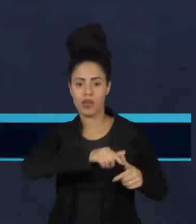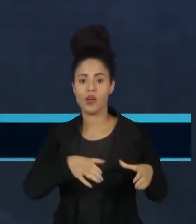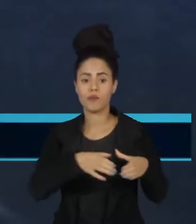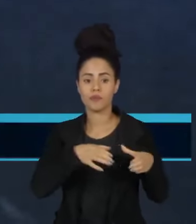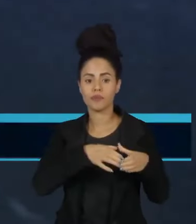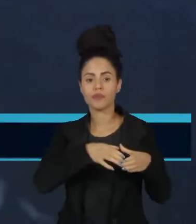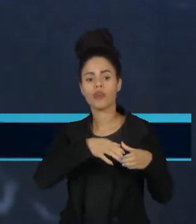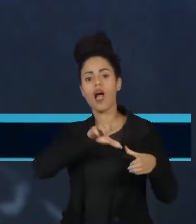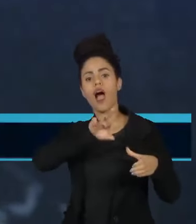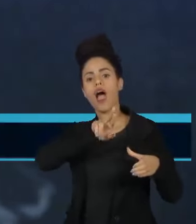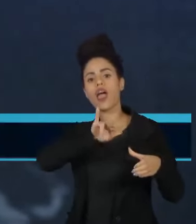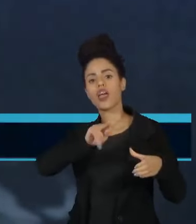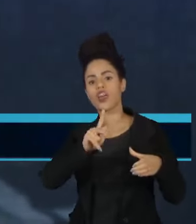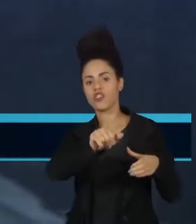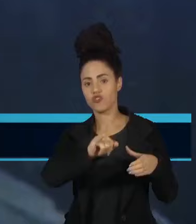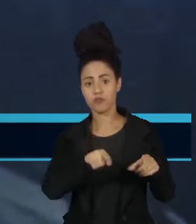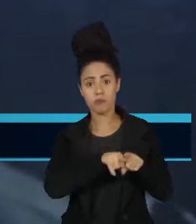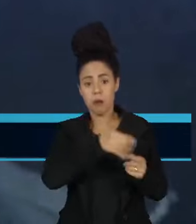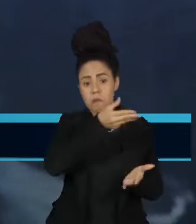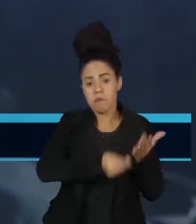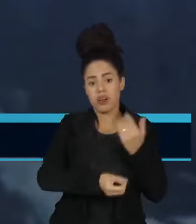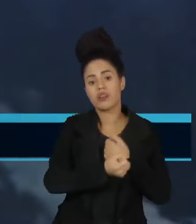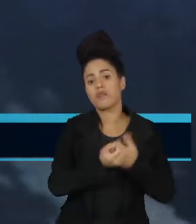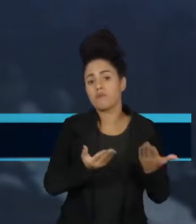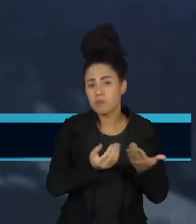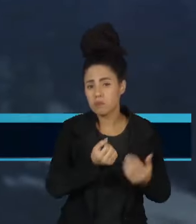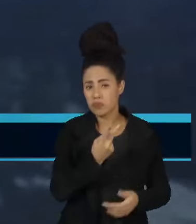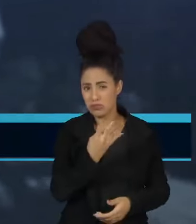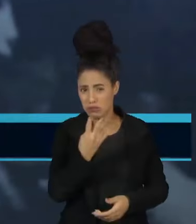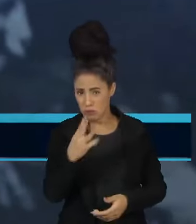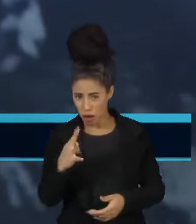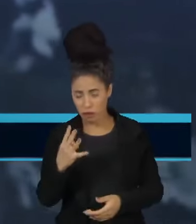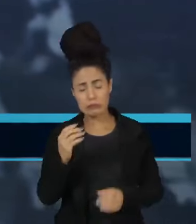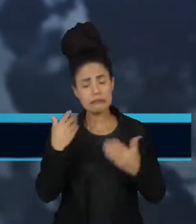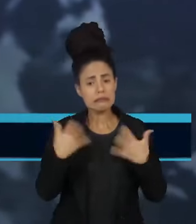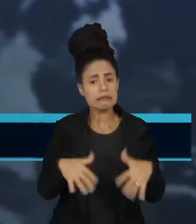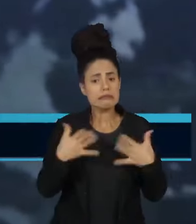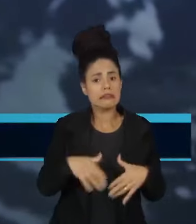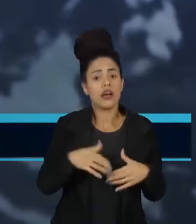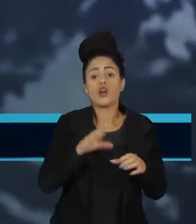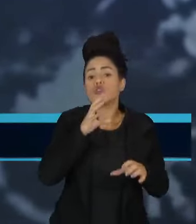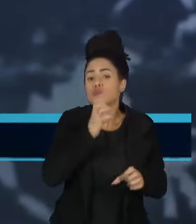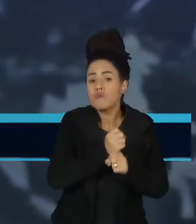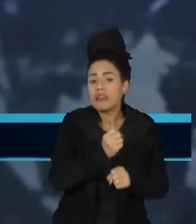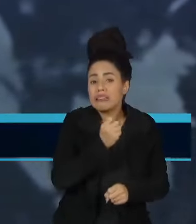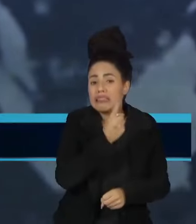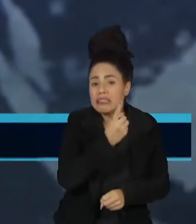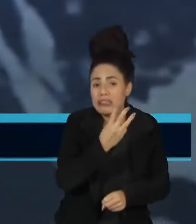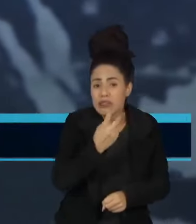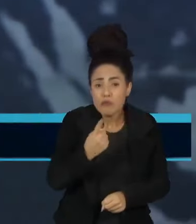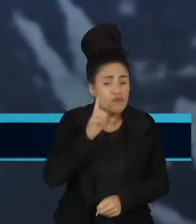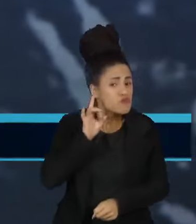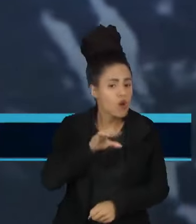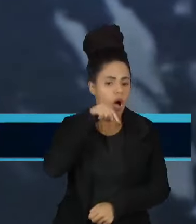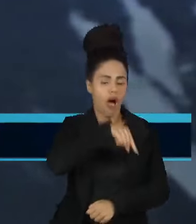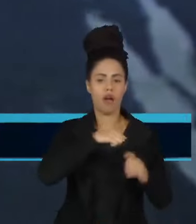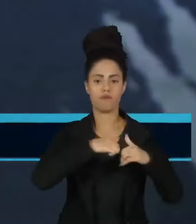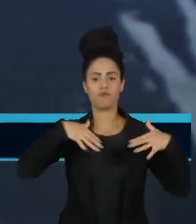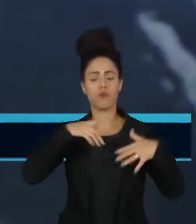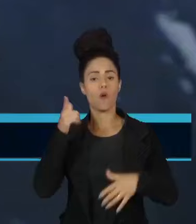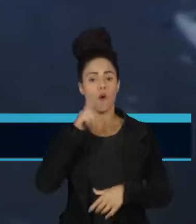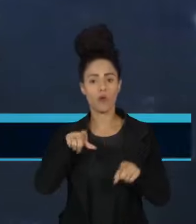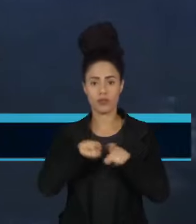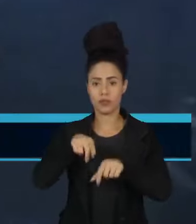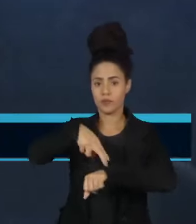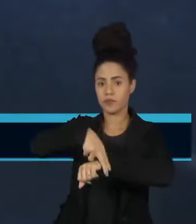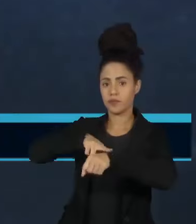sunac perderam 234 cadeiras e só conseguiram eleger apenas 131 deputados o correspondente